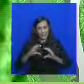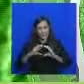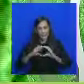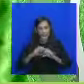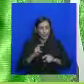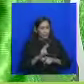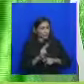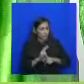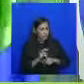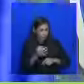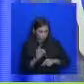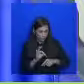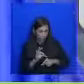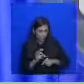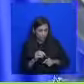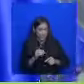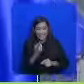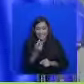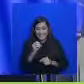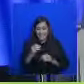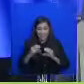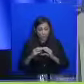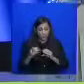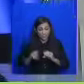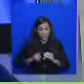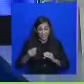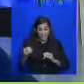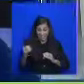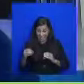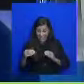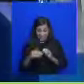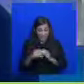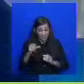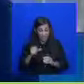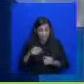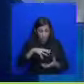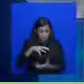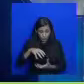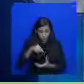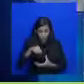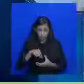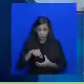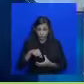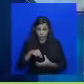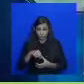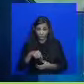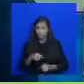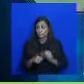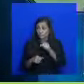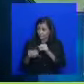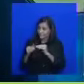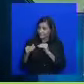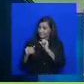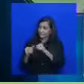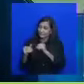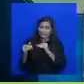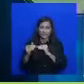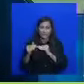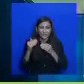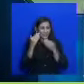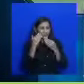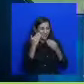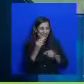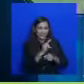Senhores auditores, os senhores confirmam que as 10 bolas numeradas de 0 a 9 estão dentro do globo? Sim, confirmo. Sim,